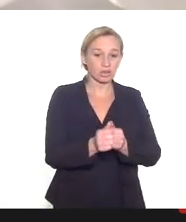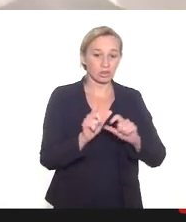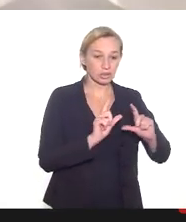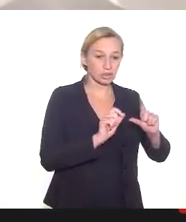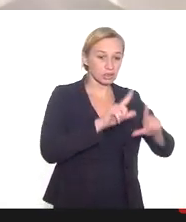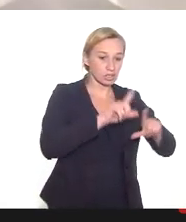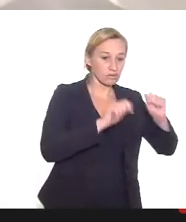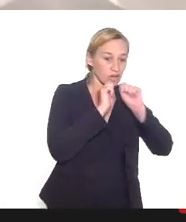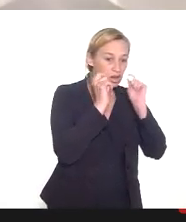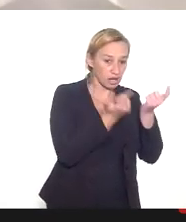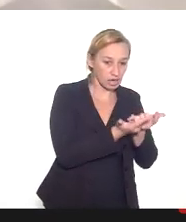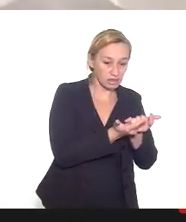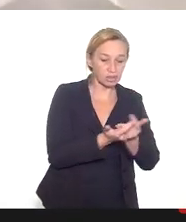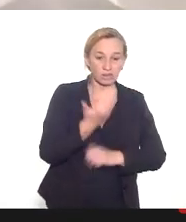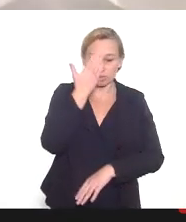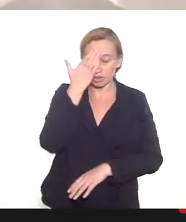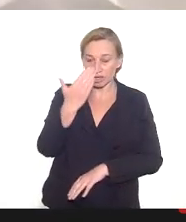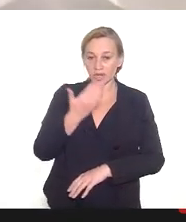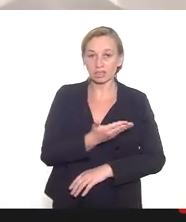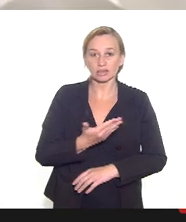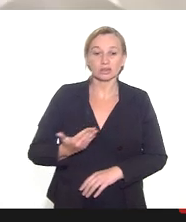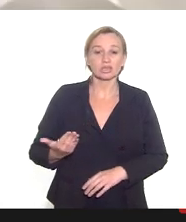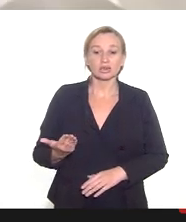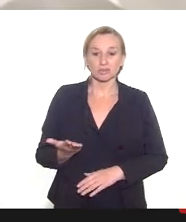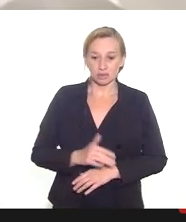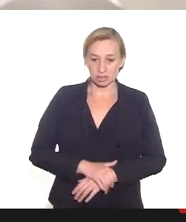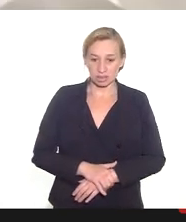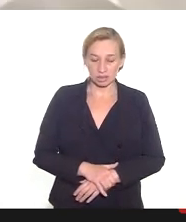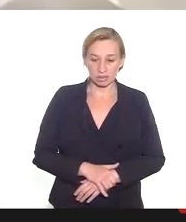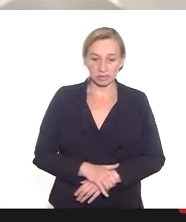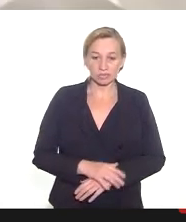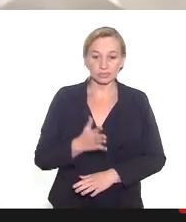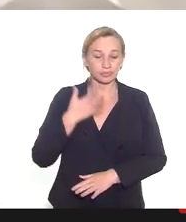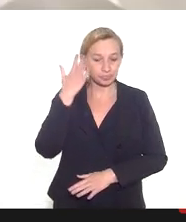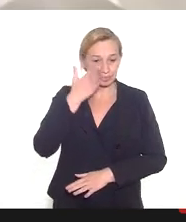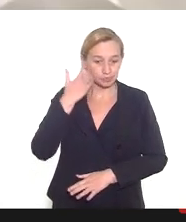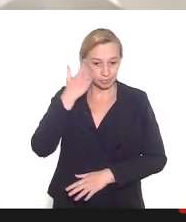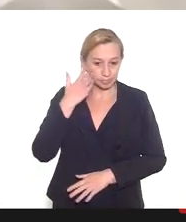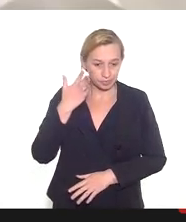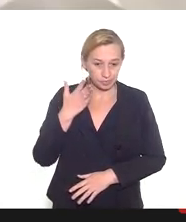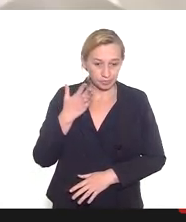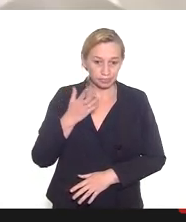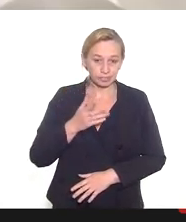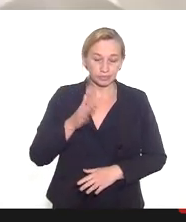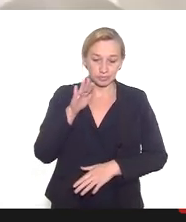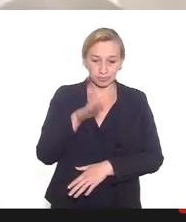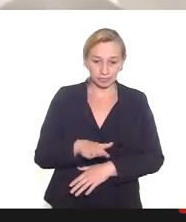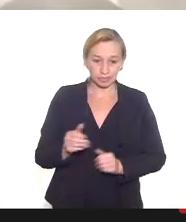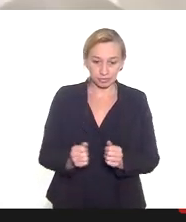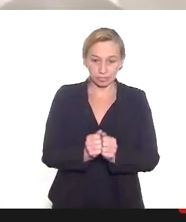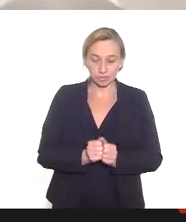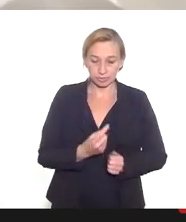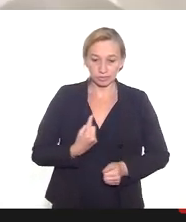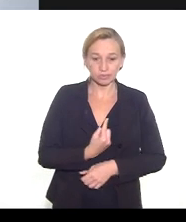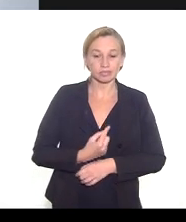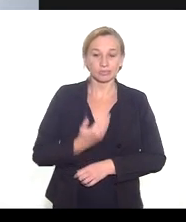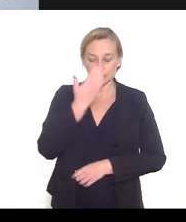pela TV alerj e Muitíssimo obrigada a todos os palestrantes estarão conosco nesta tarde Oi